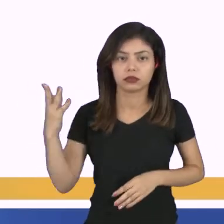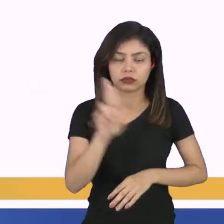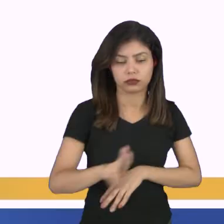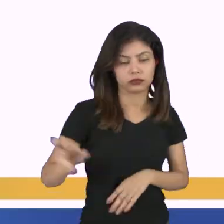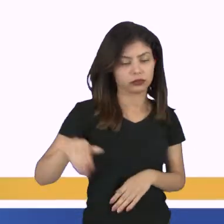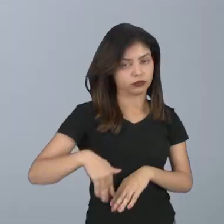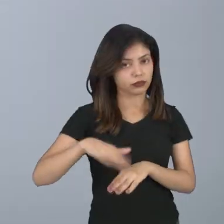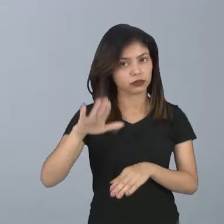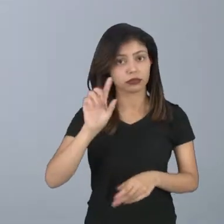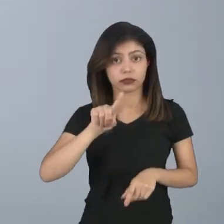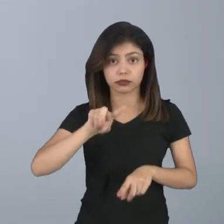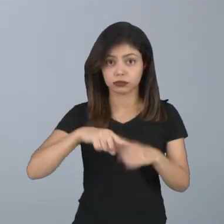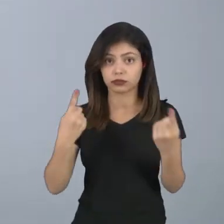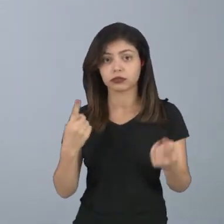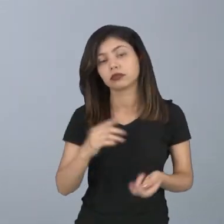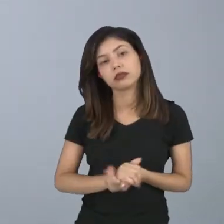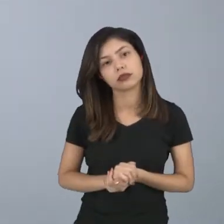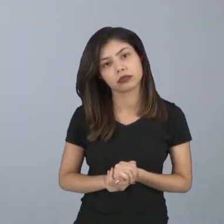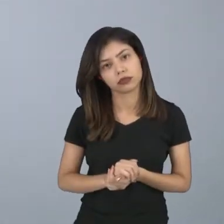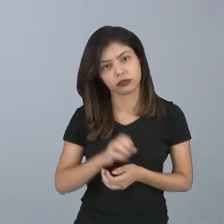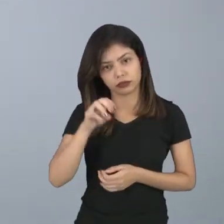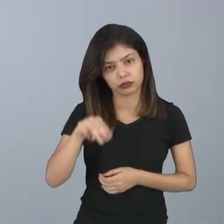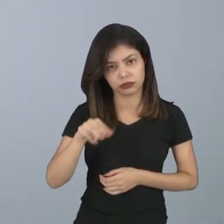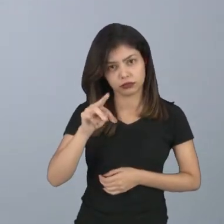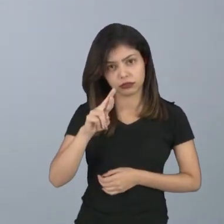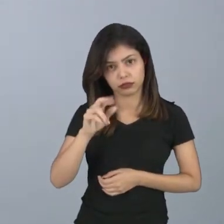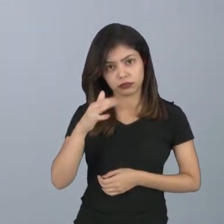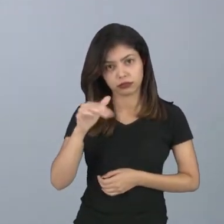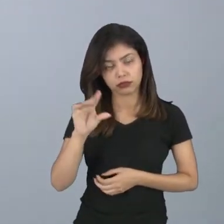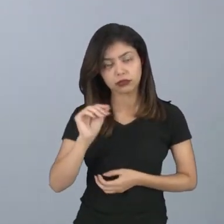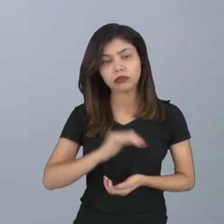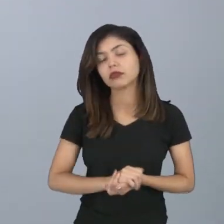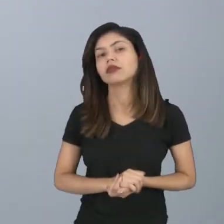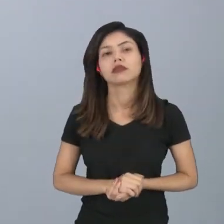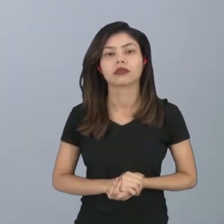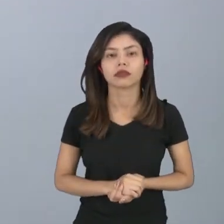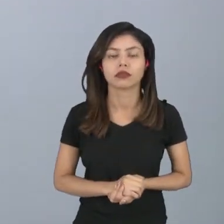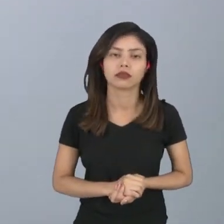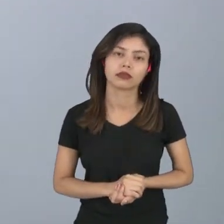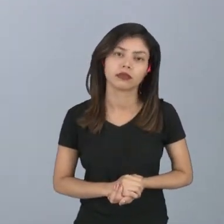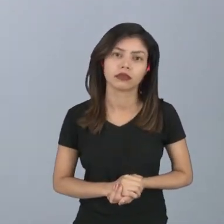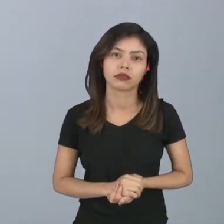usar mais, mas aconteceu uma mutação, né, aconteceu uma modificação ali já